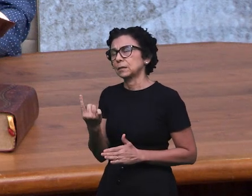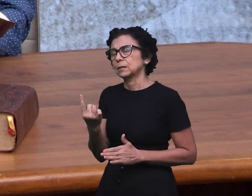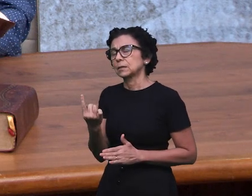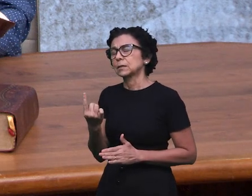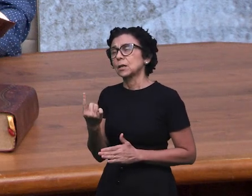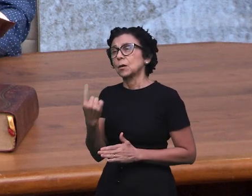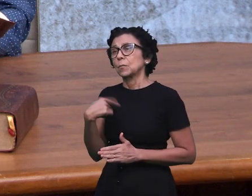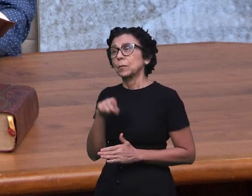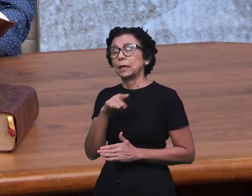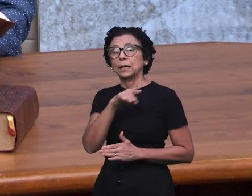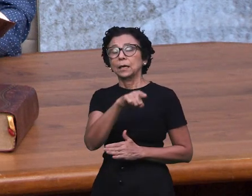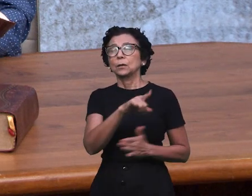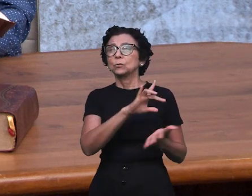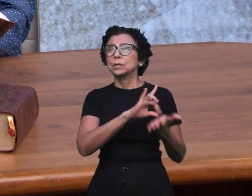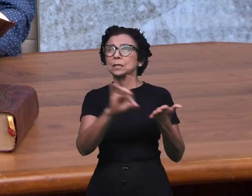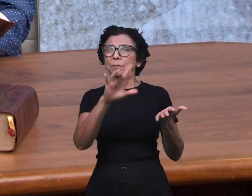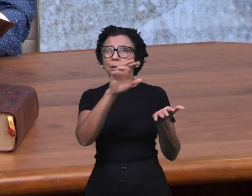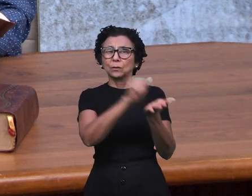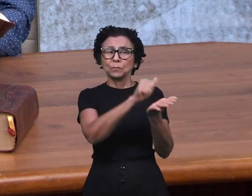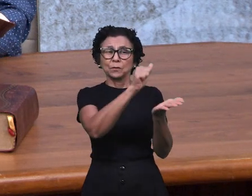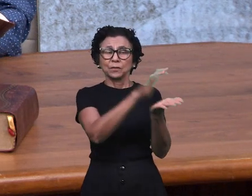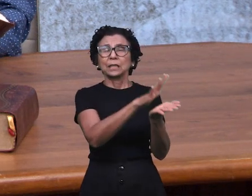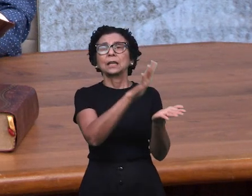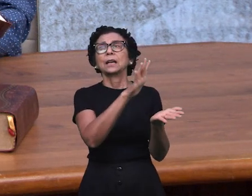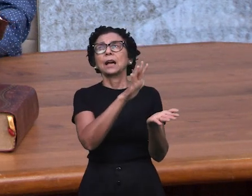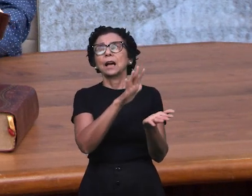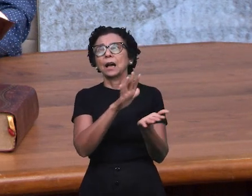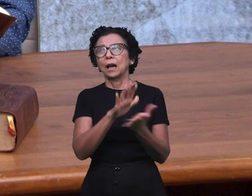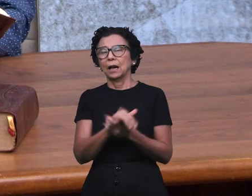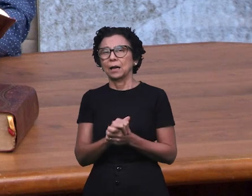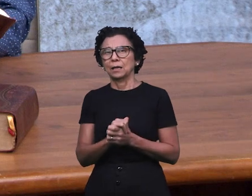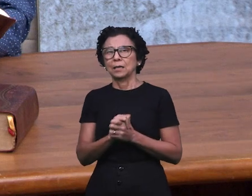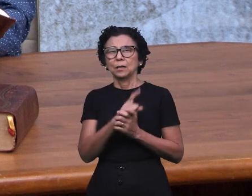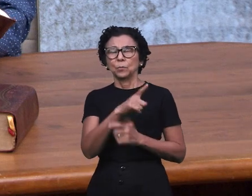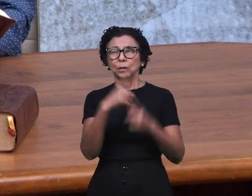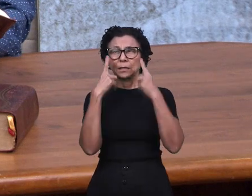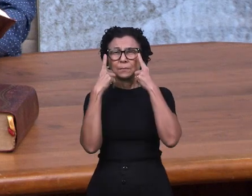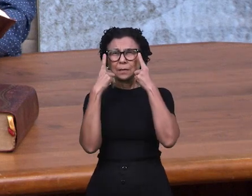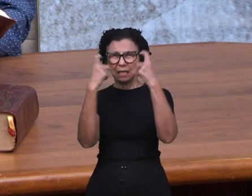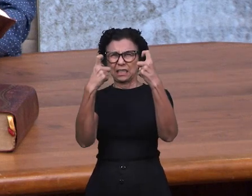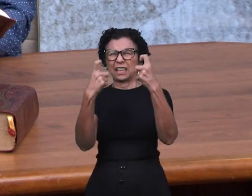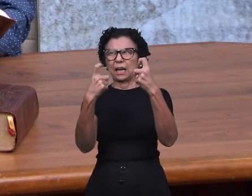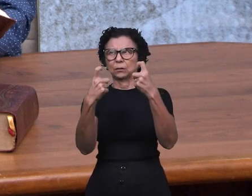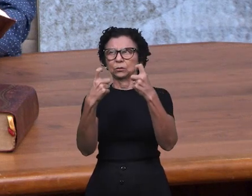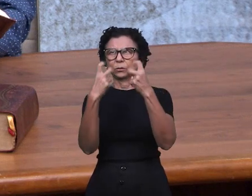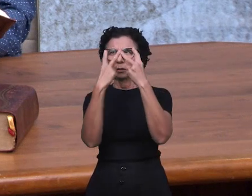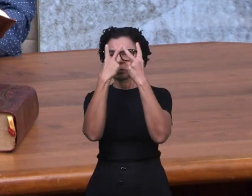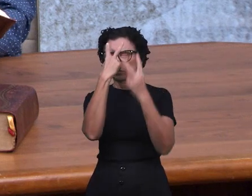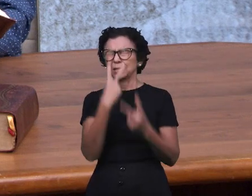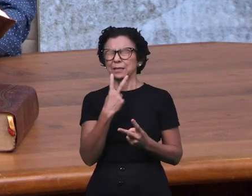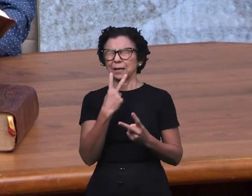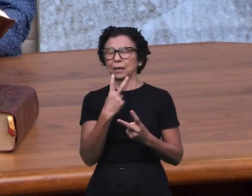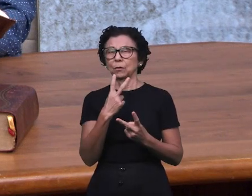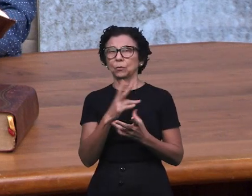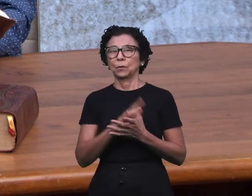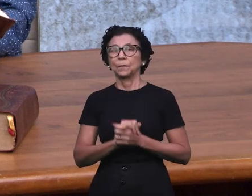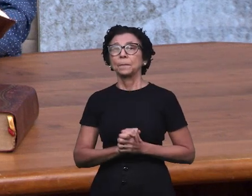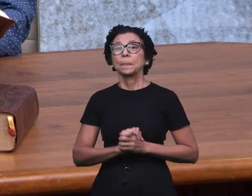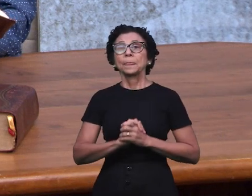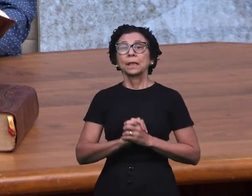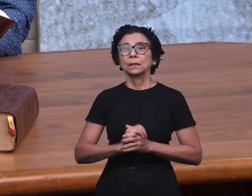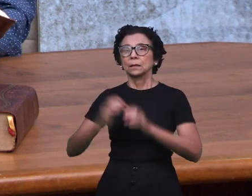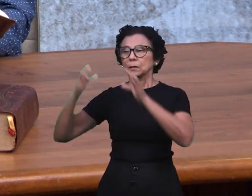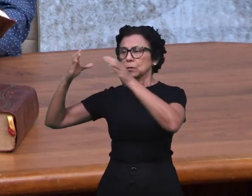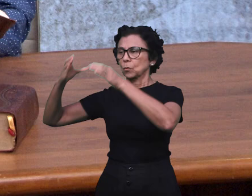vez me vingue dos filisteus pelos meus 2 olhos. Abraçou-se, pois, Sansão com as